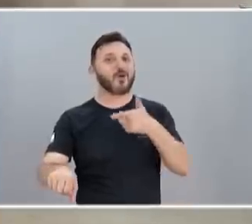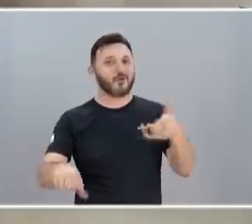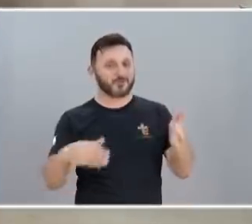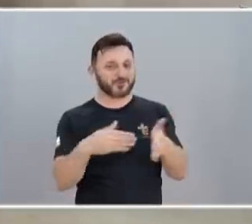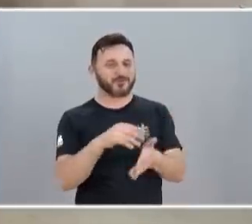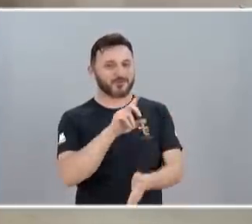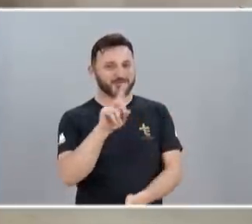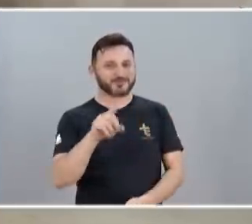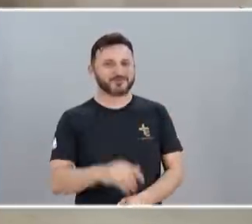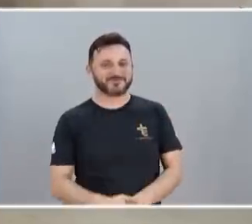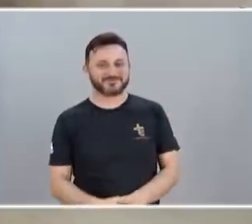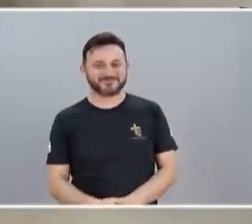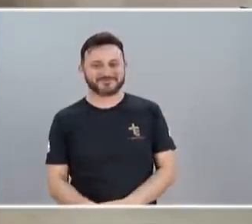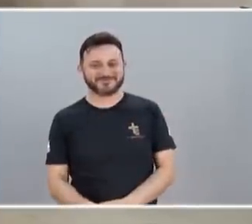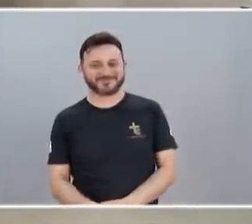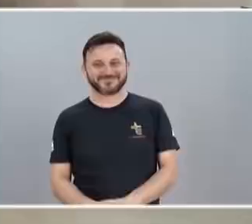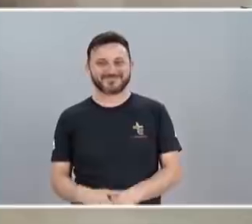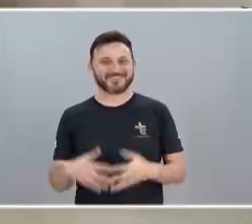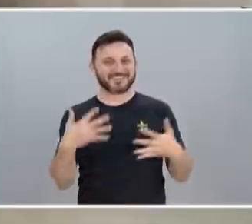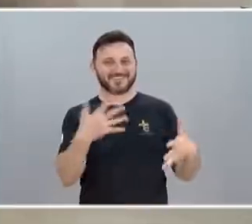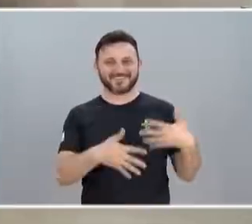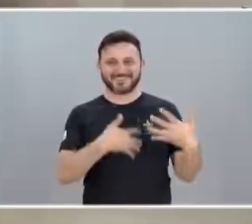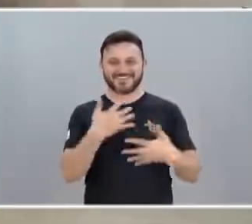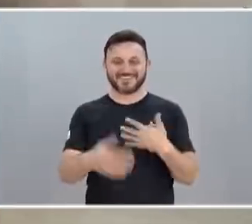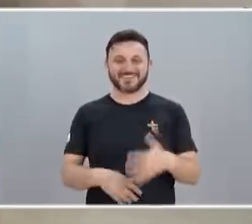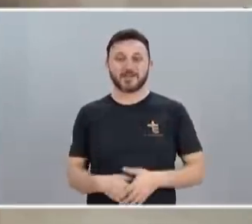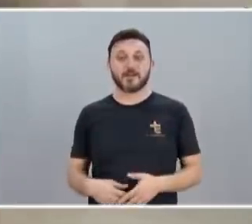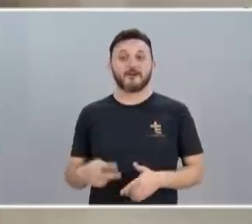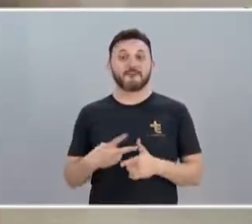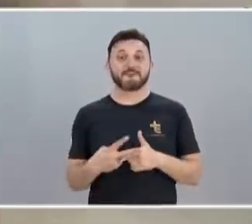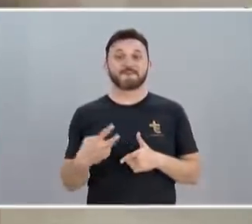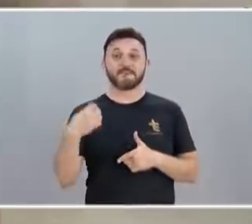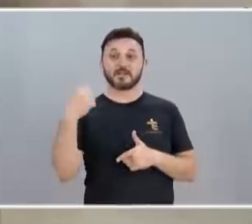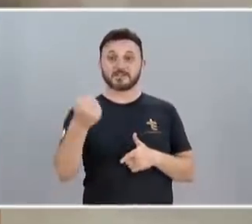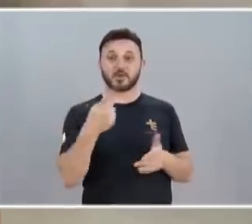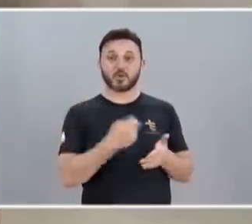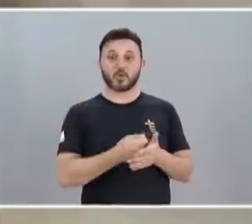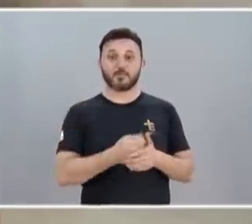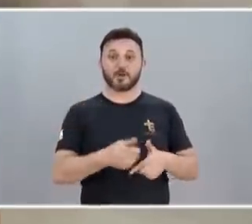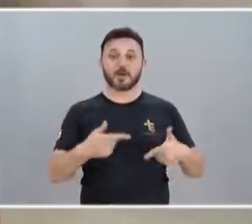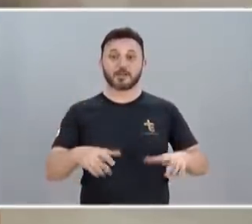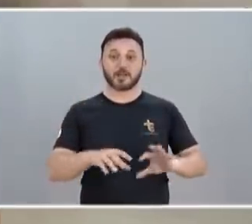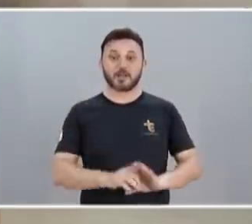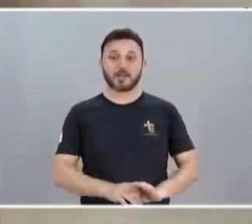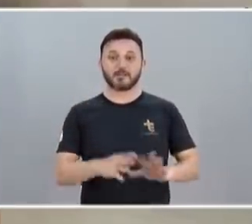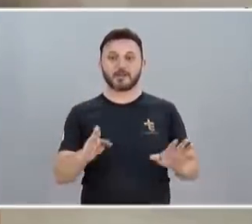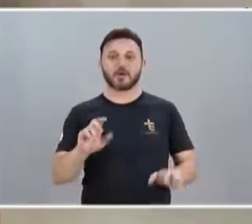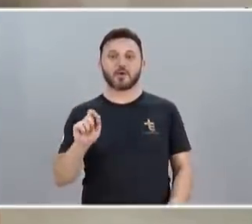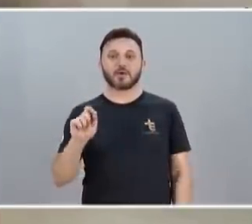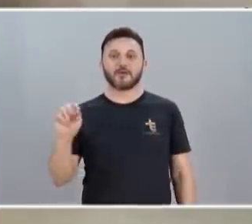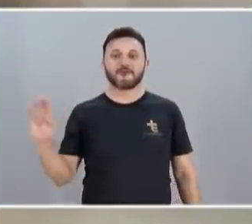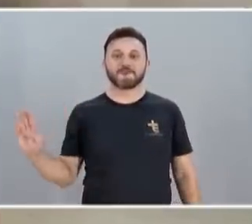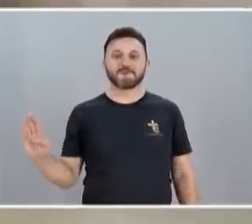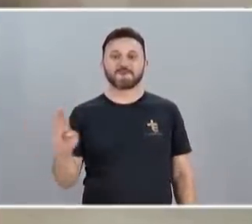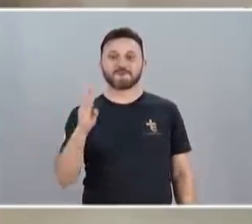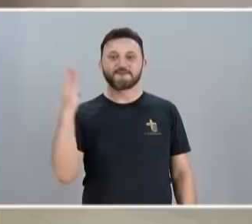mesmo. Estou atrapalhado hoje. Vencendo o combate para libertar das falsas